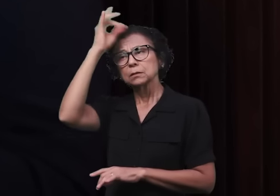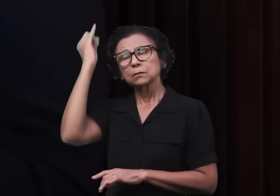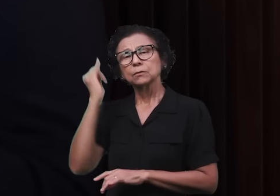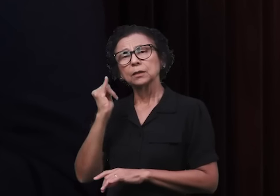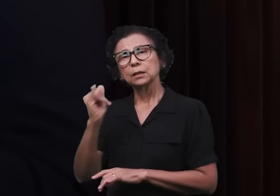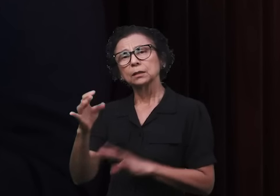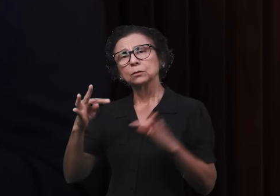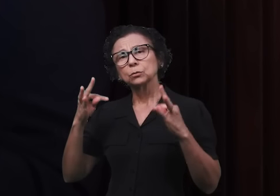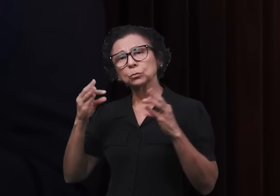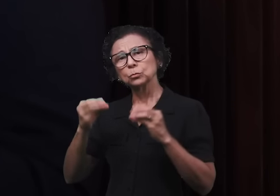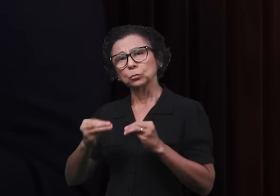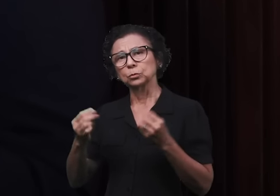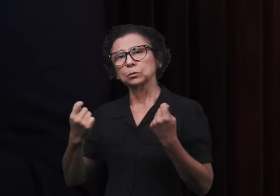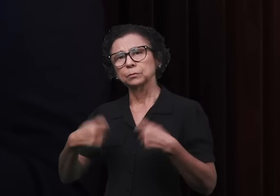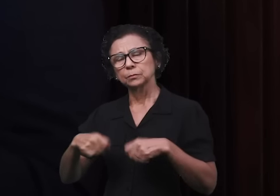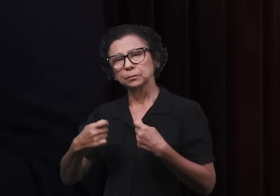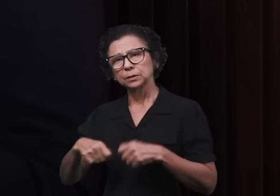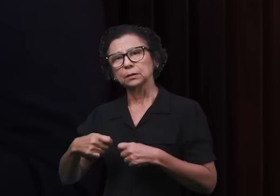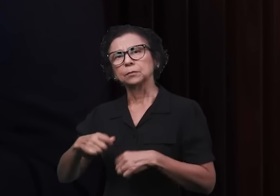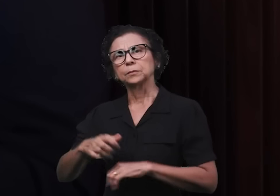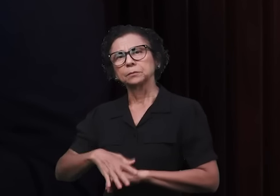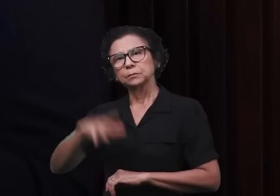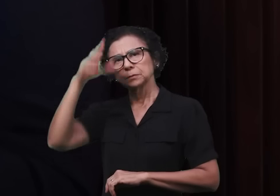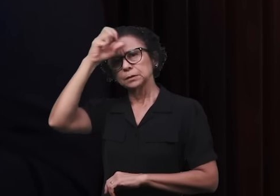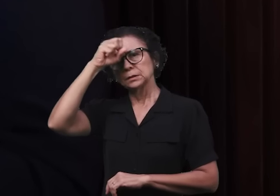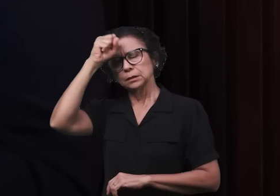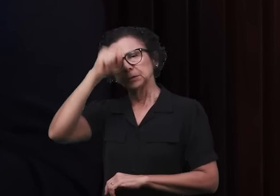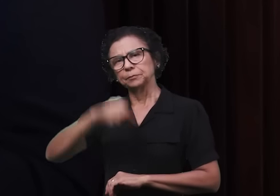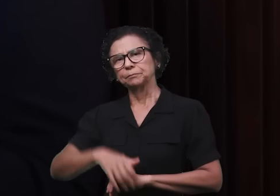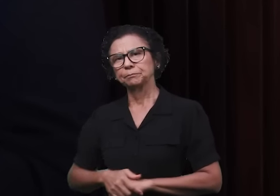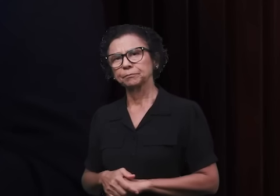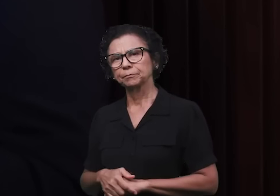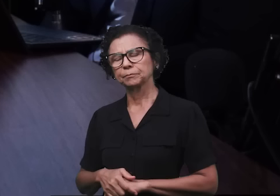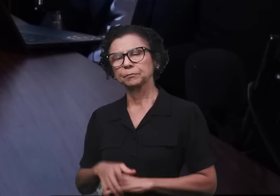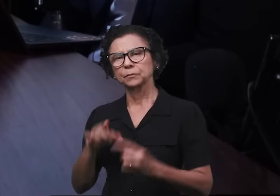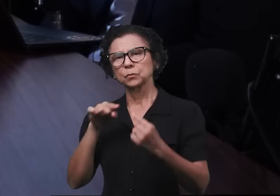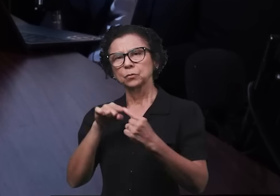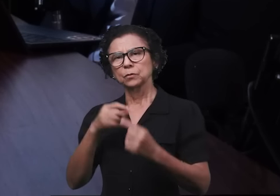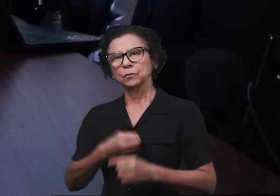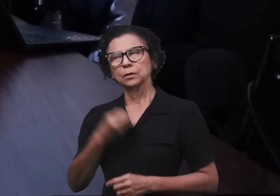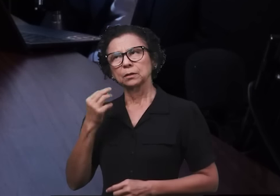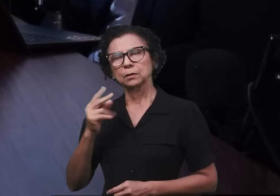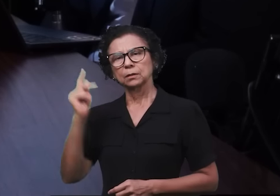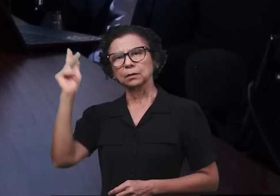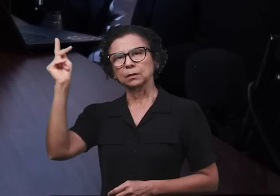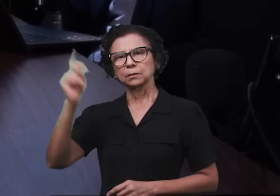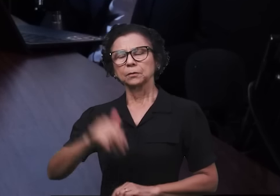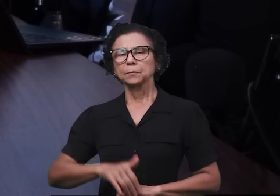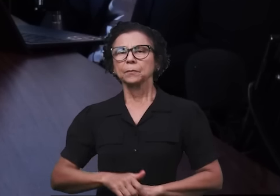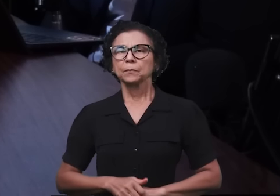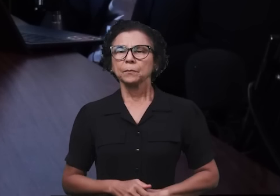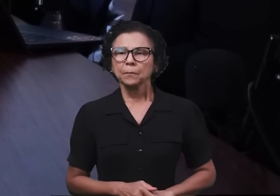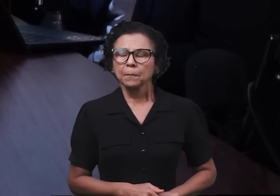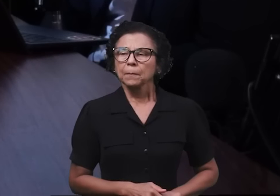que tem nos trazido a vida e a vida em abundância, a vida eterna. Amém. Isso é importante, esse entendimento, conforme